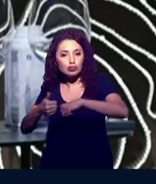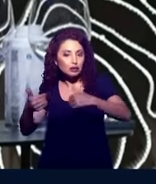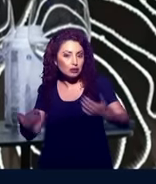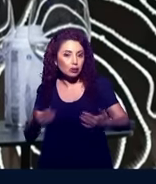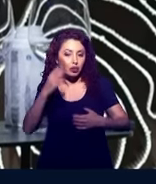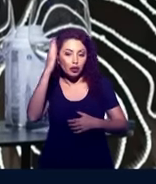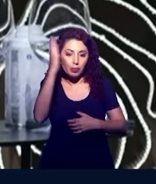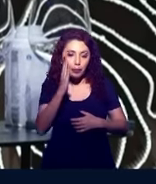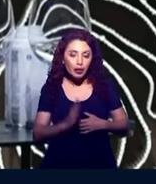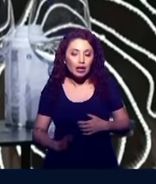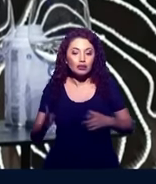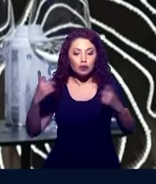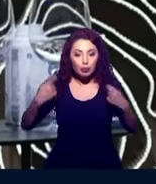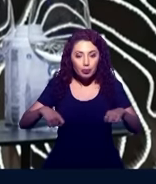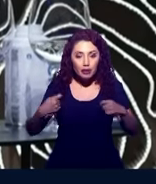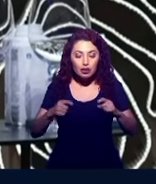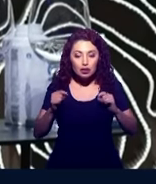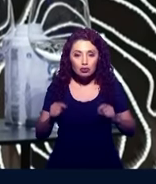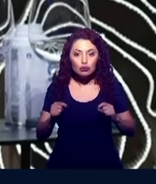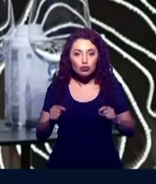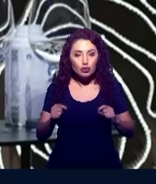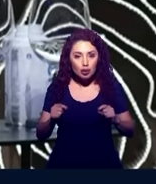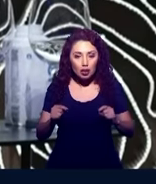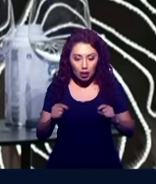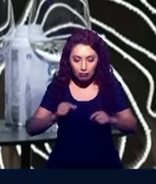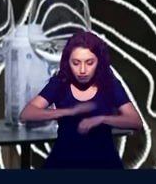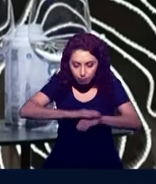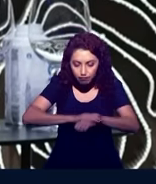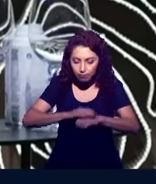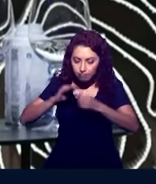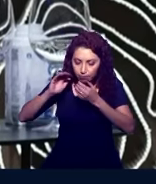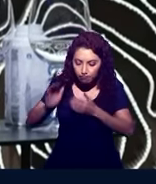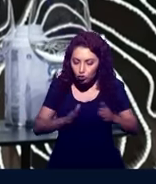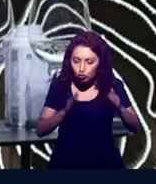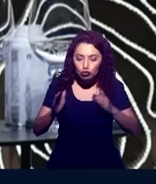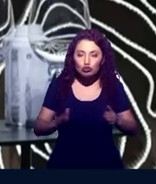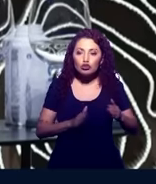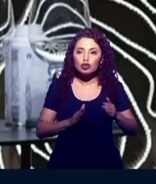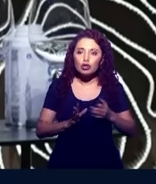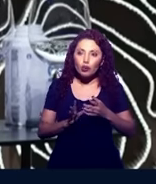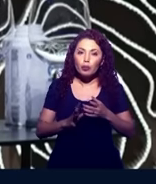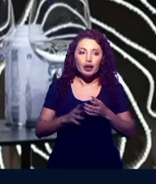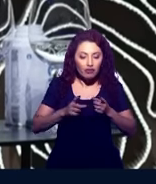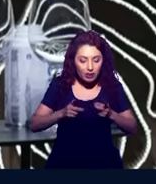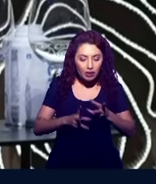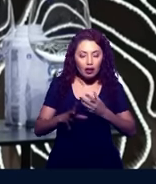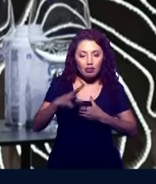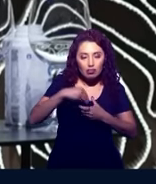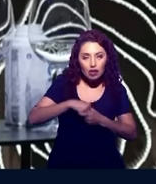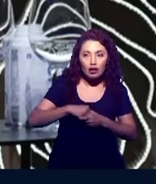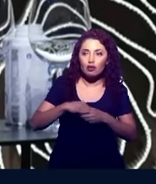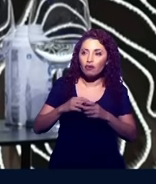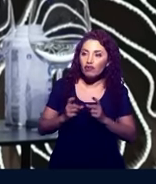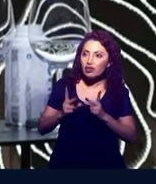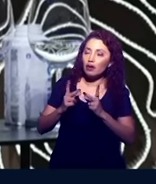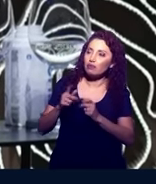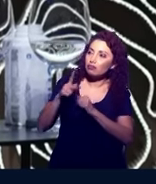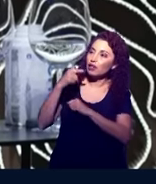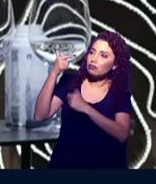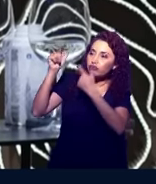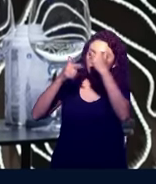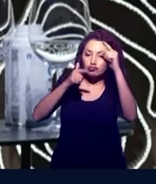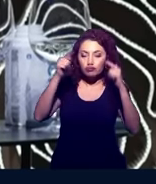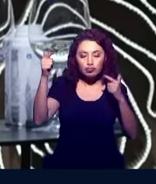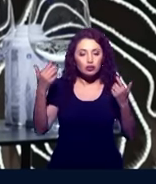se colocar como uma plataforma de ção pro mercado interno e pro mercado externo a partir da nossa matriz e a reforma